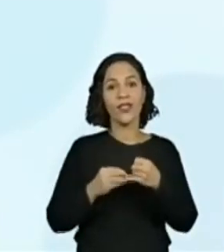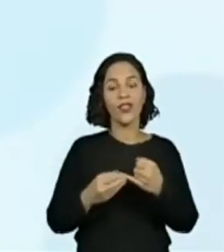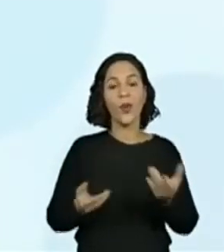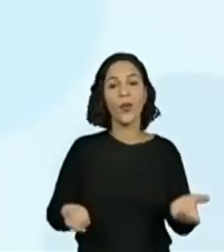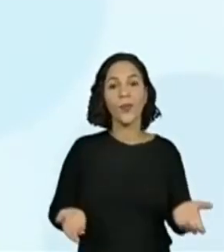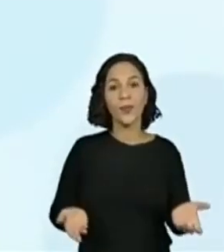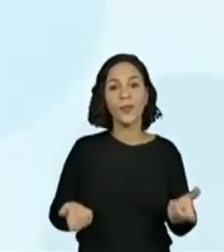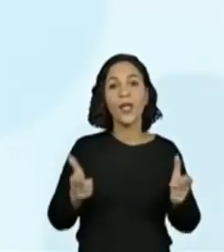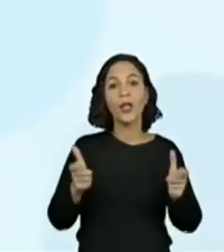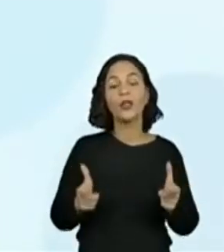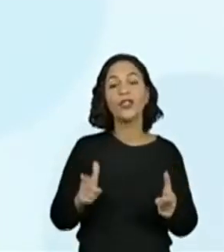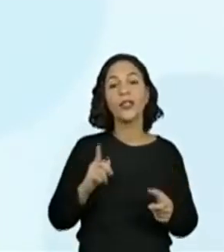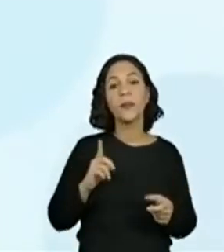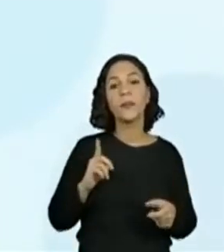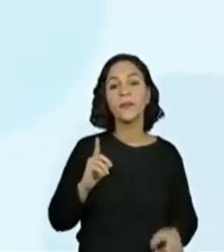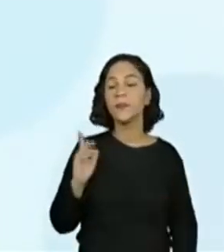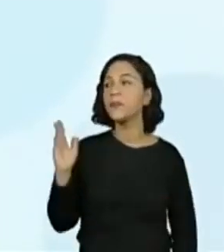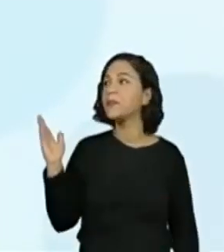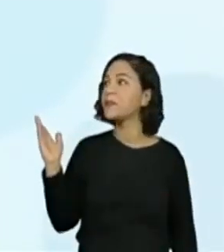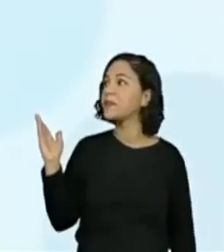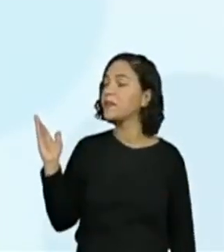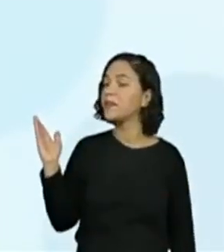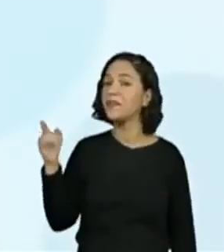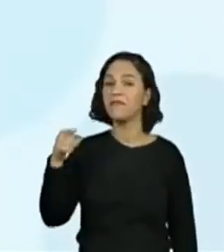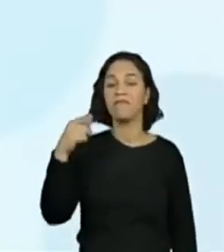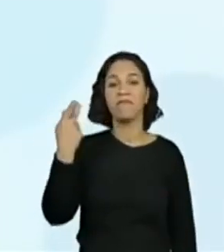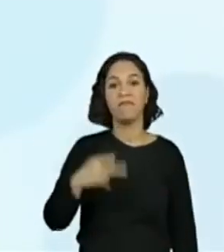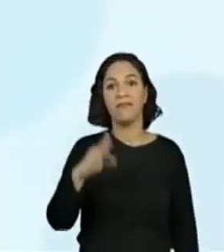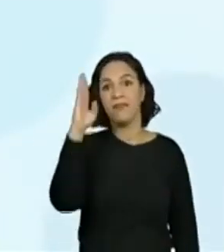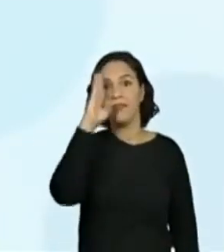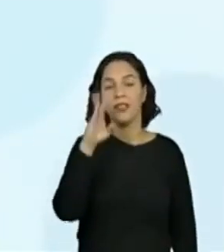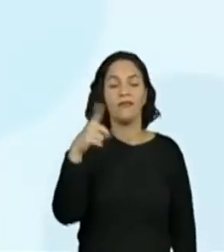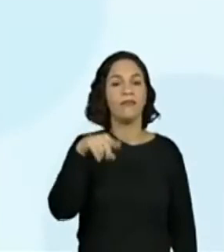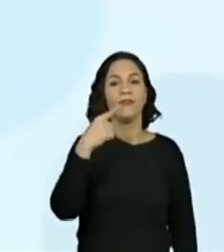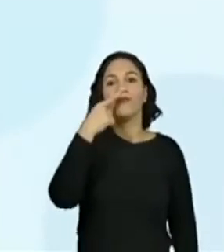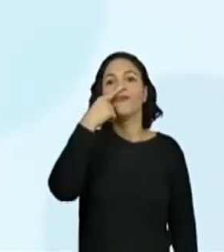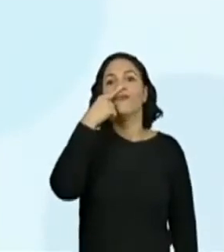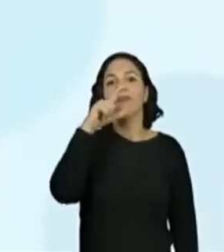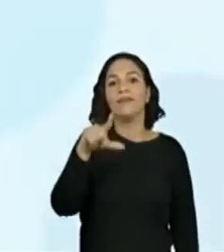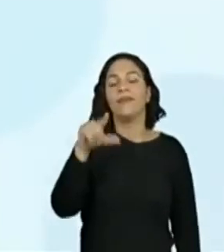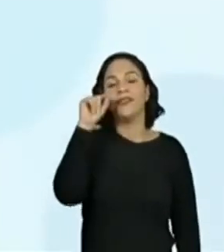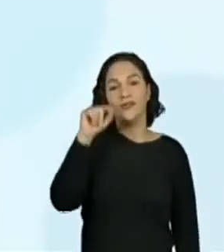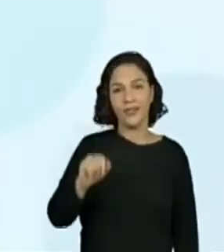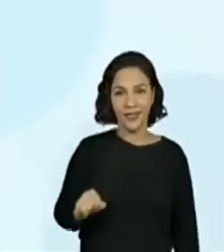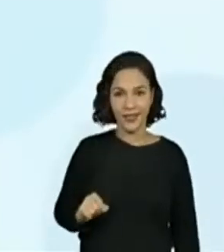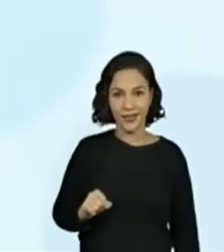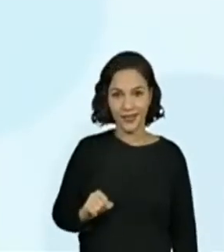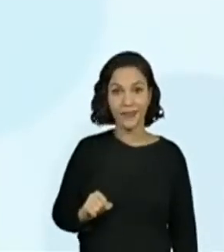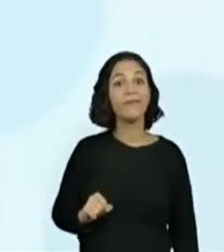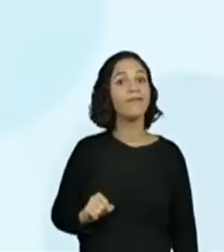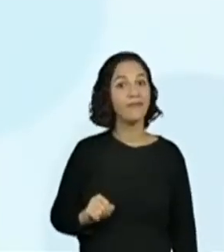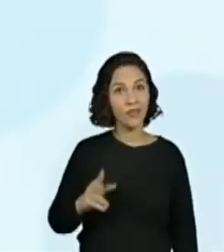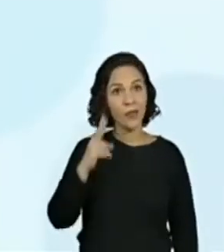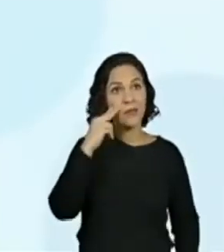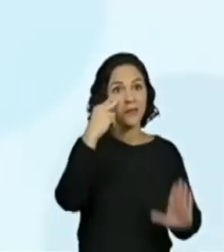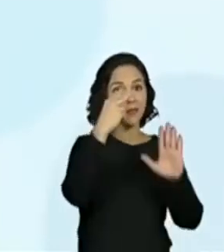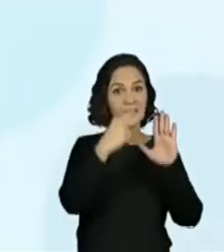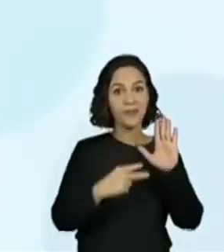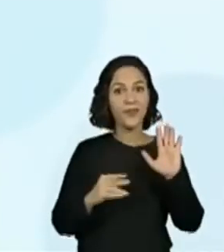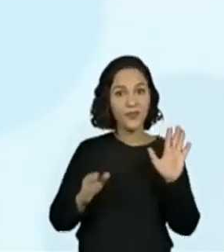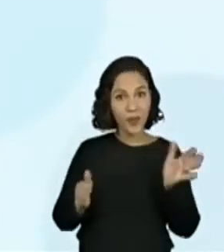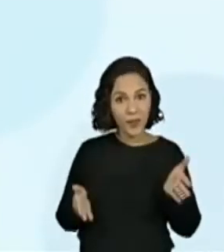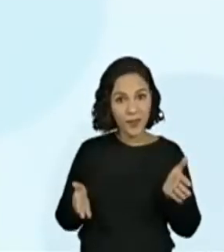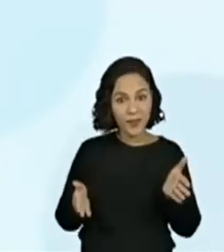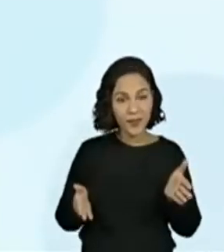feijão? Vamos lá? Comida preferida do brasileiro, né, professora Vivi? Isso, já olharam a lista, já conseguem ler? Sim. Olha, professora